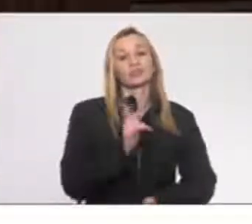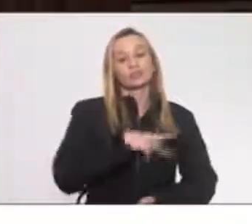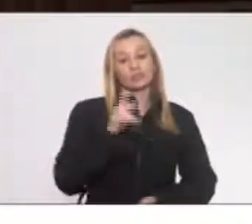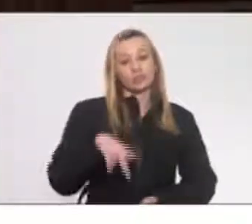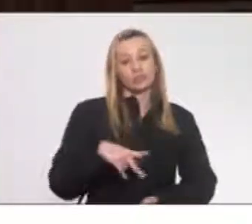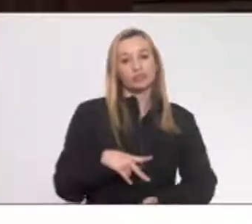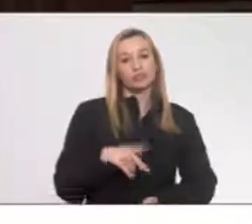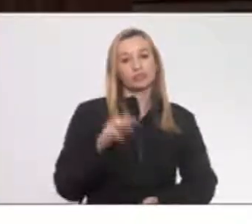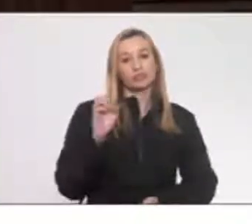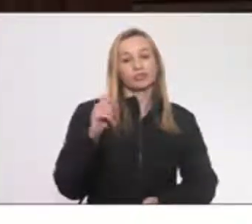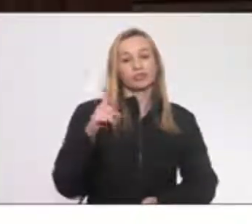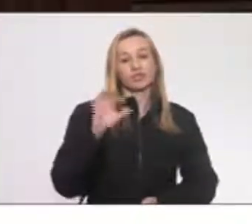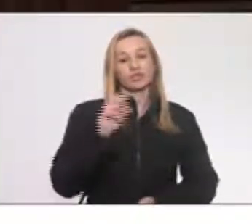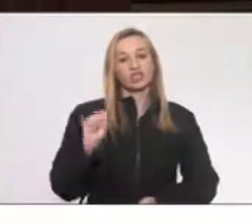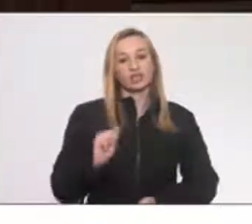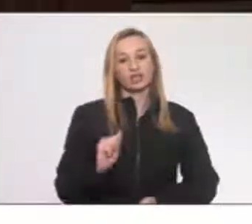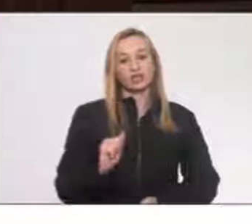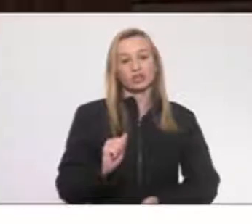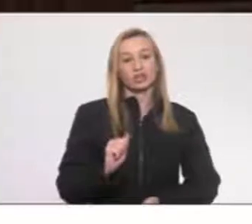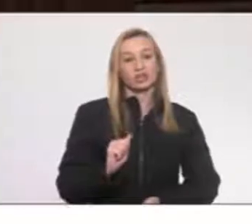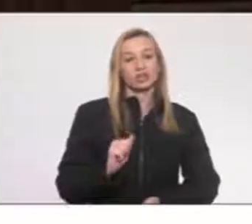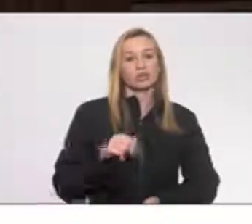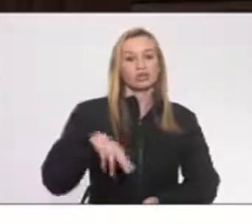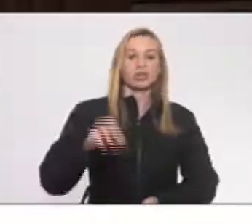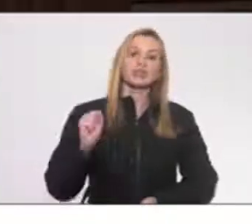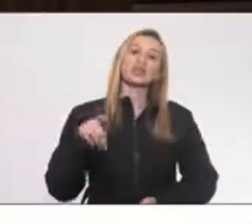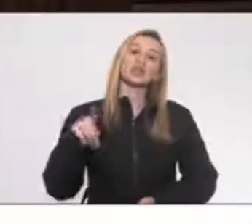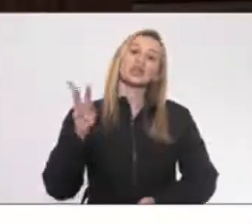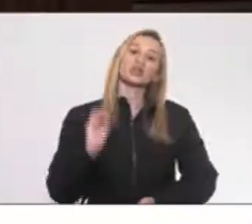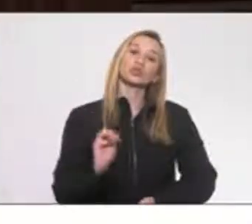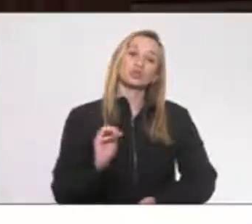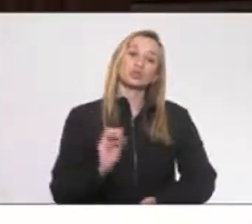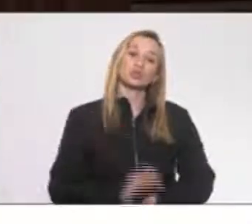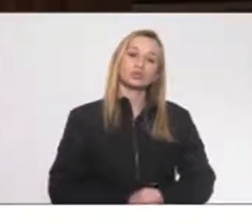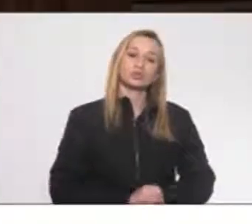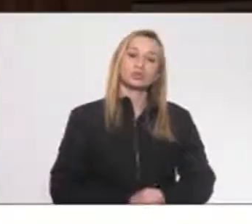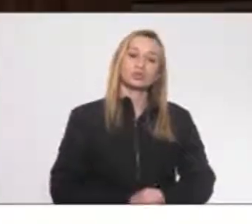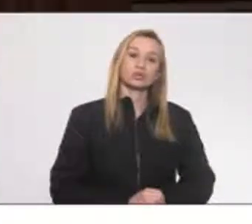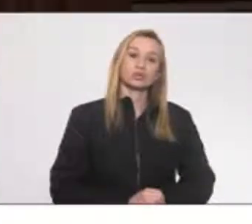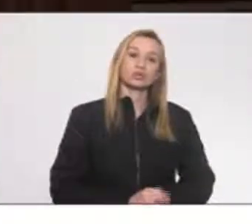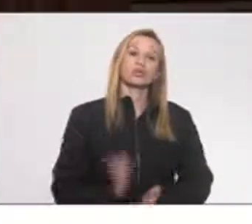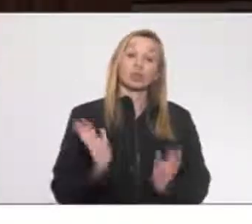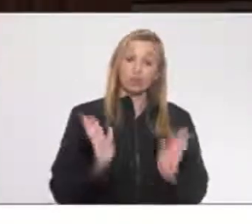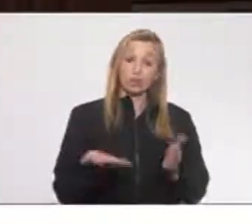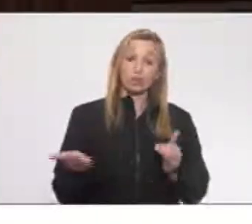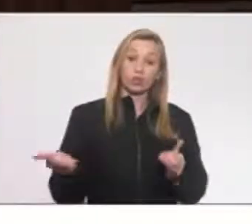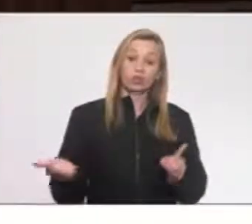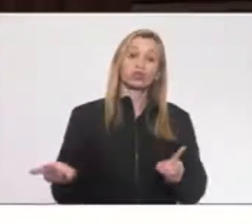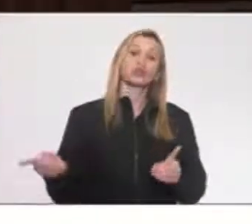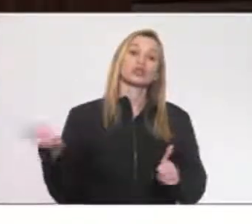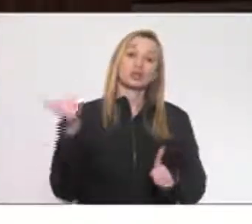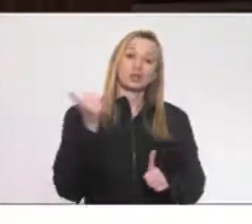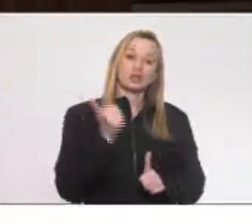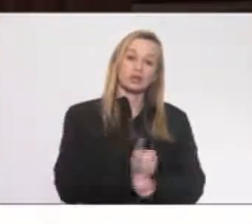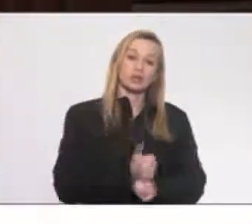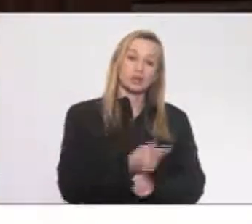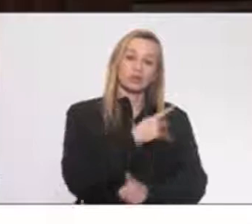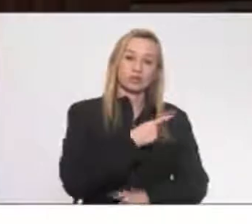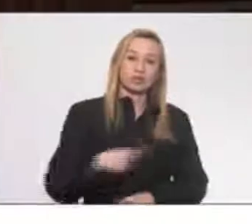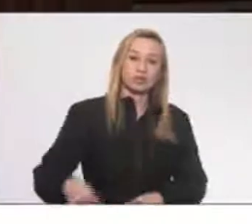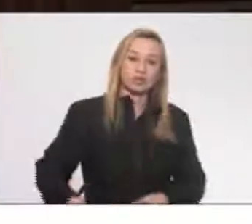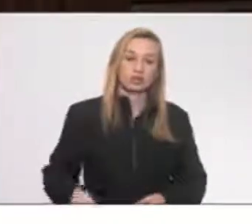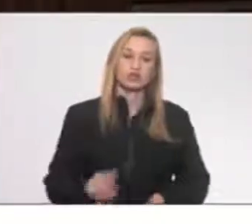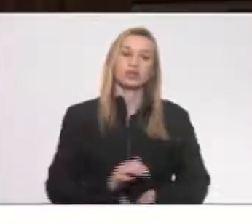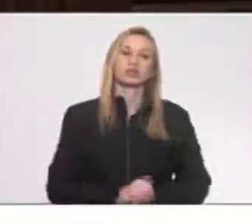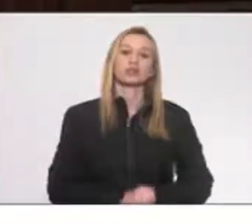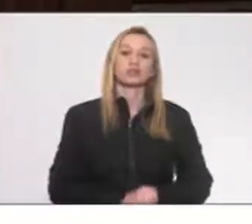professora Elisângela Nascimento, que assumiu, ao lado da Malvina hoje, a vice-presidência deste